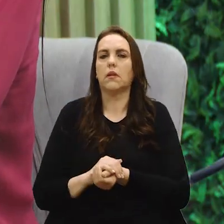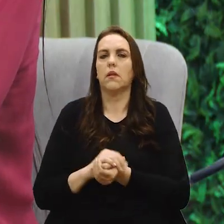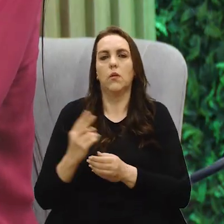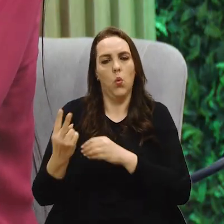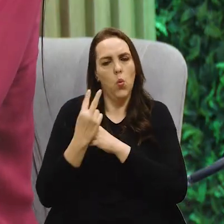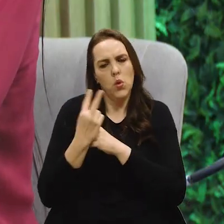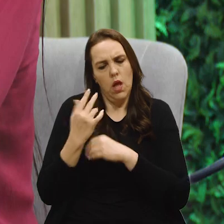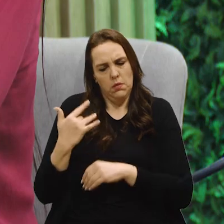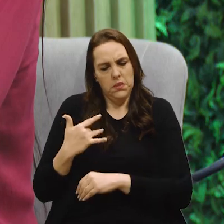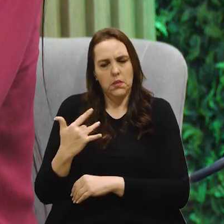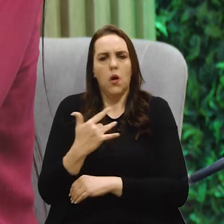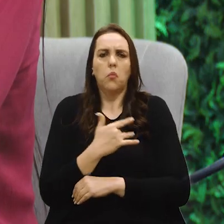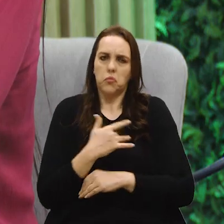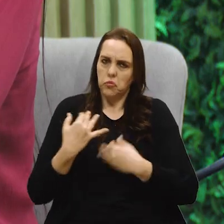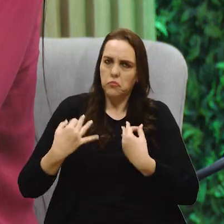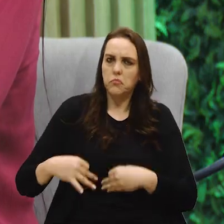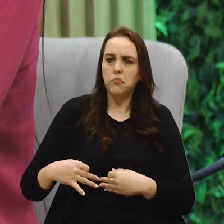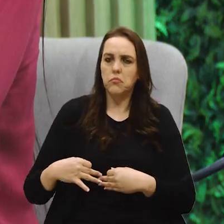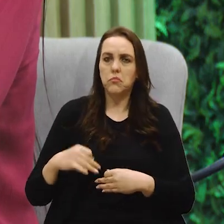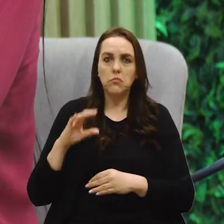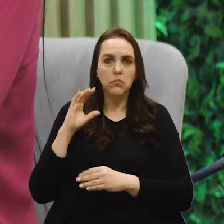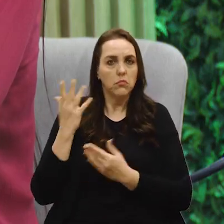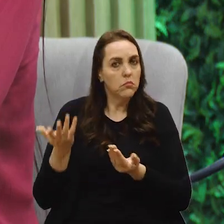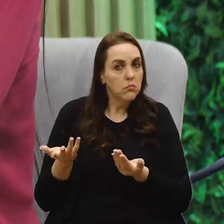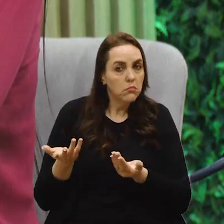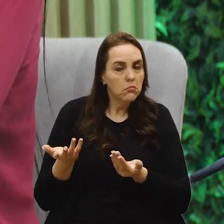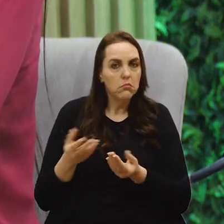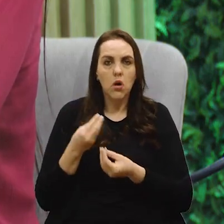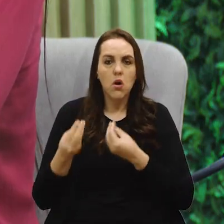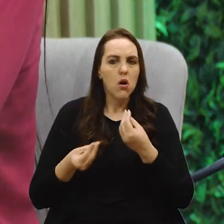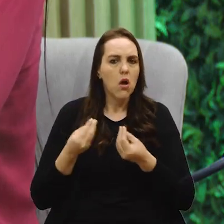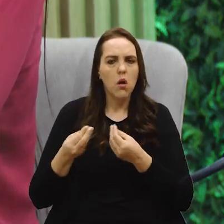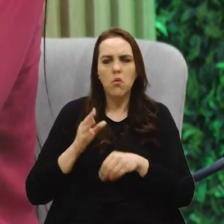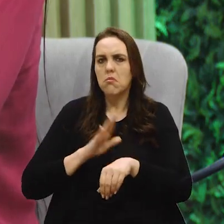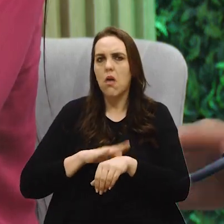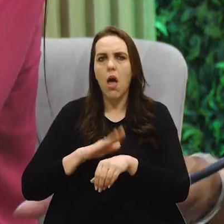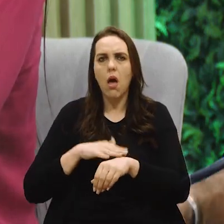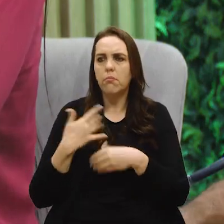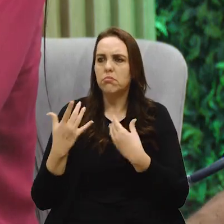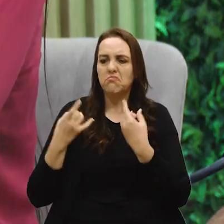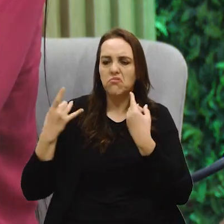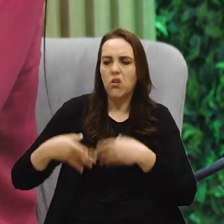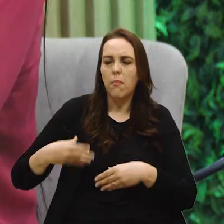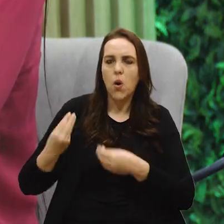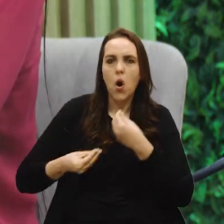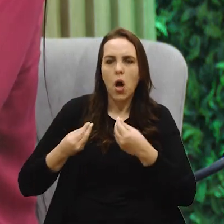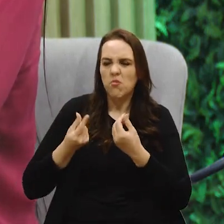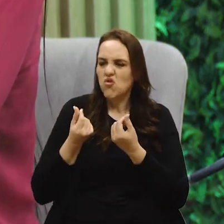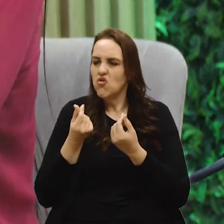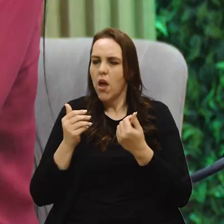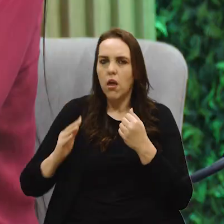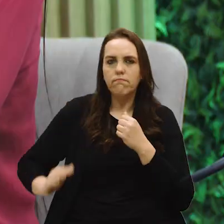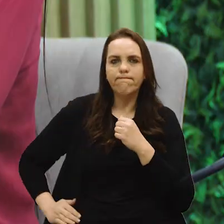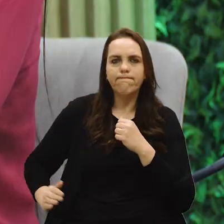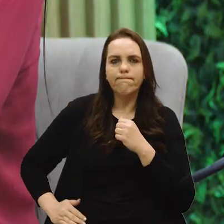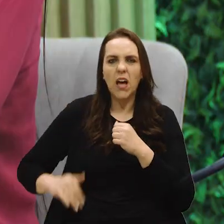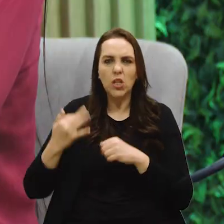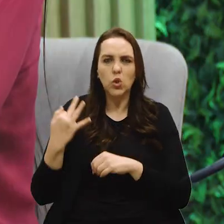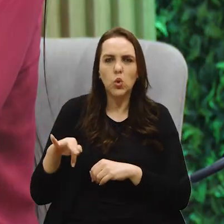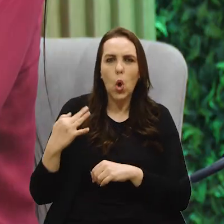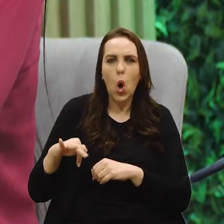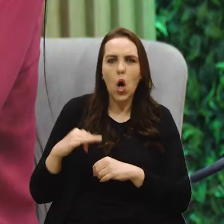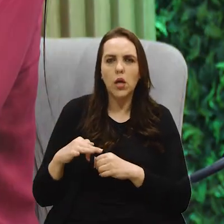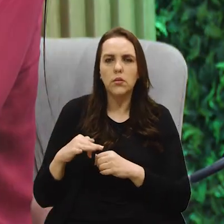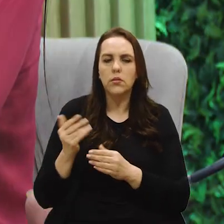em cuidar da minha saúde, assim, do nada sobrar um baita de um tempão, assim, e dinheiro no bolso e muita